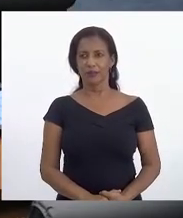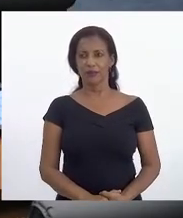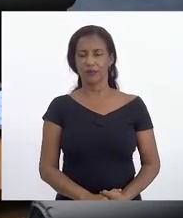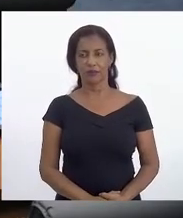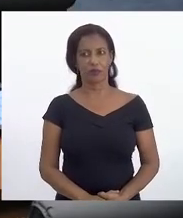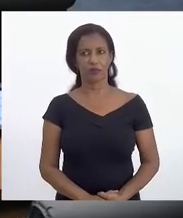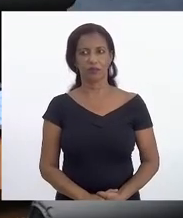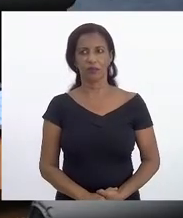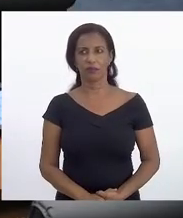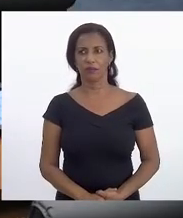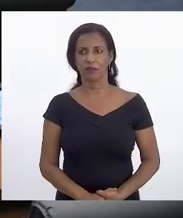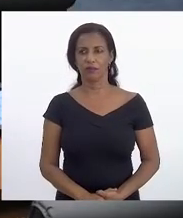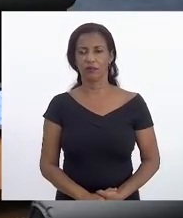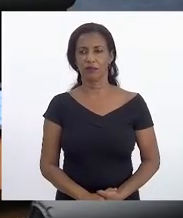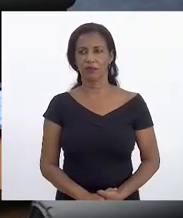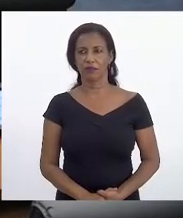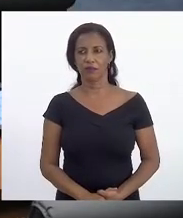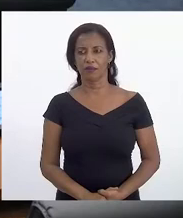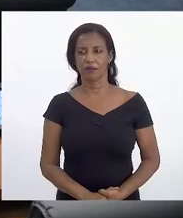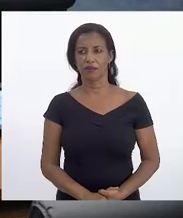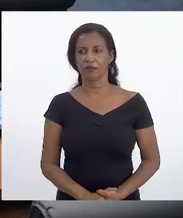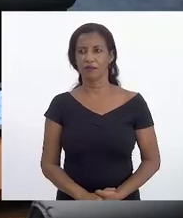E aí